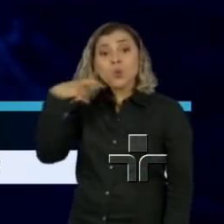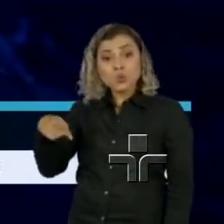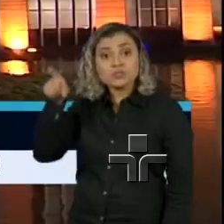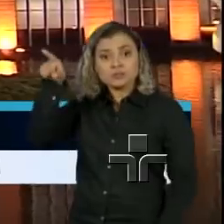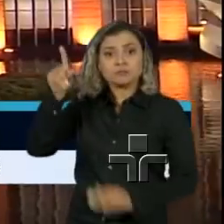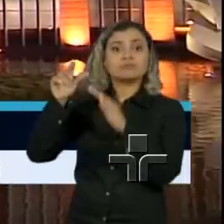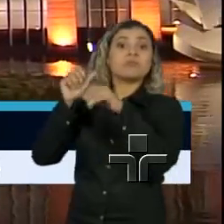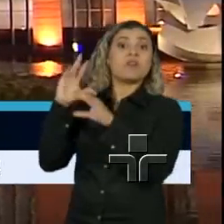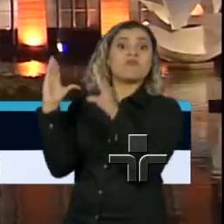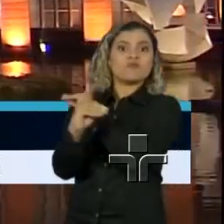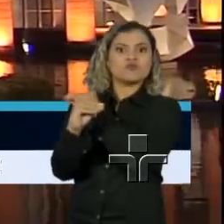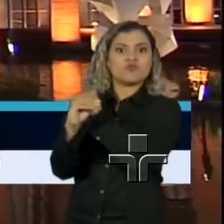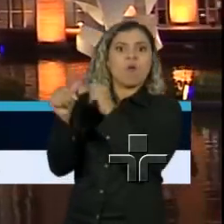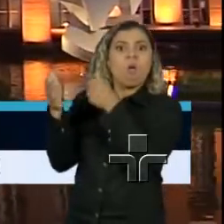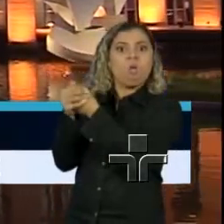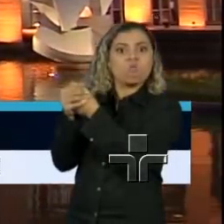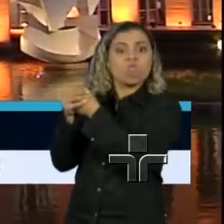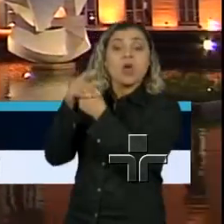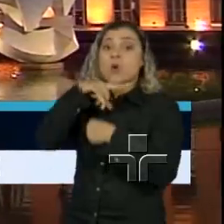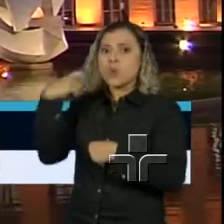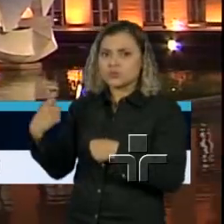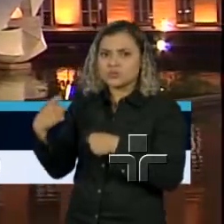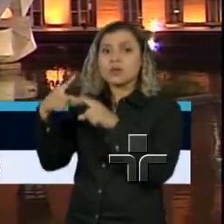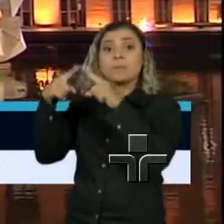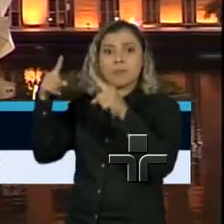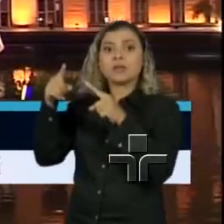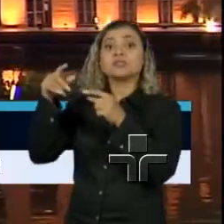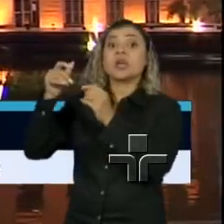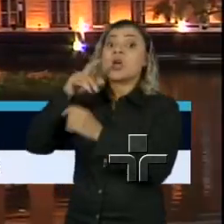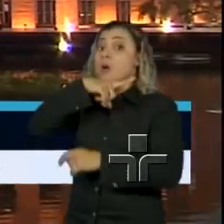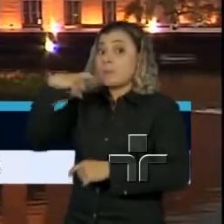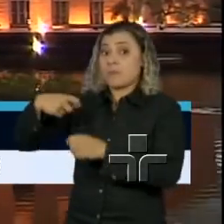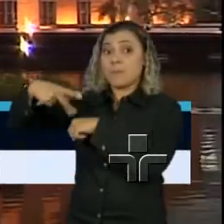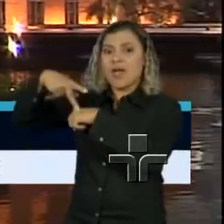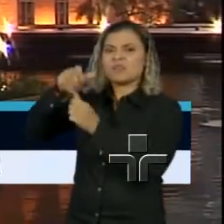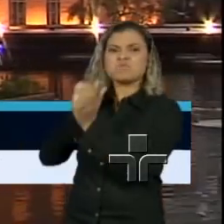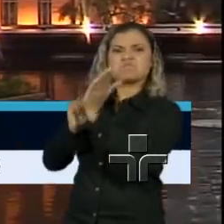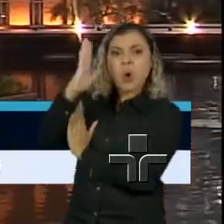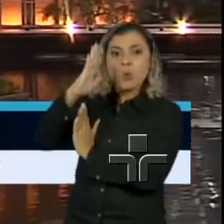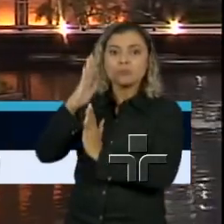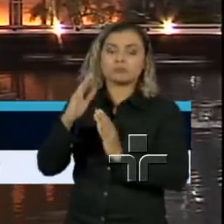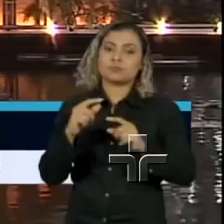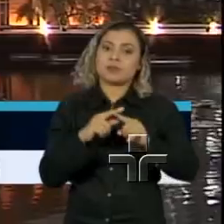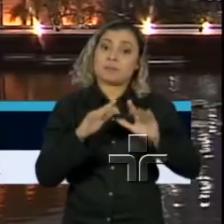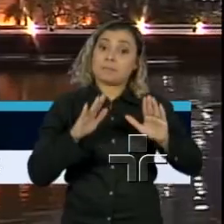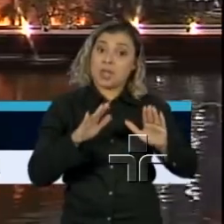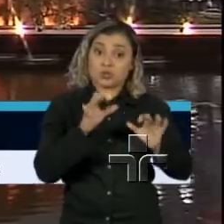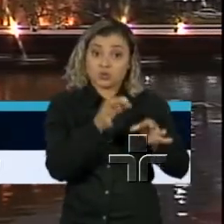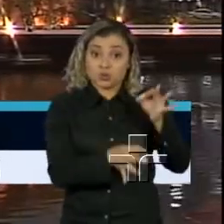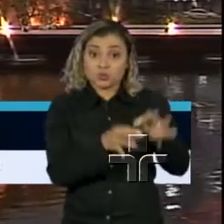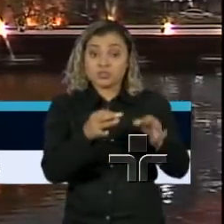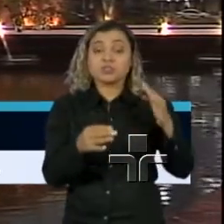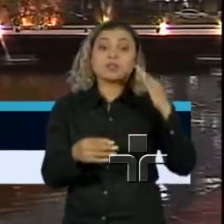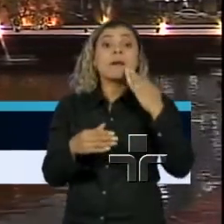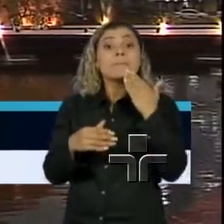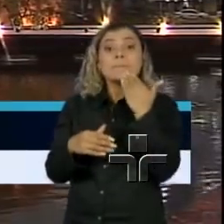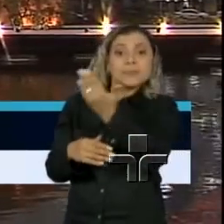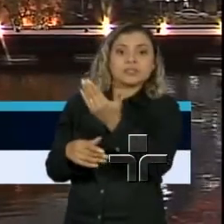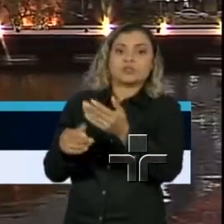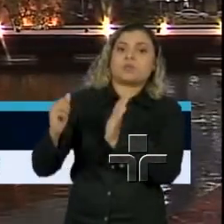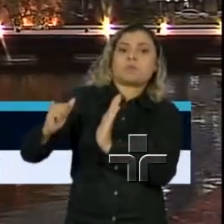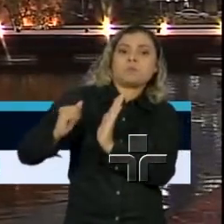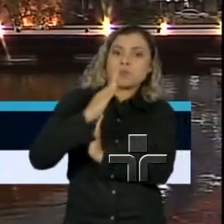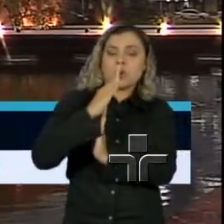Rússia. O Ministério das Relações Exteriores ainda não recebeu da Justiça o pedido de extradição do